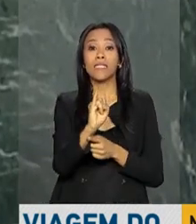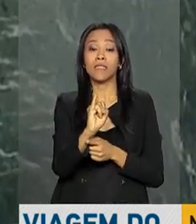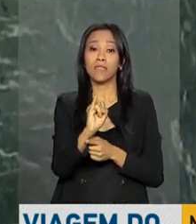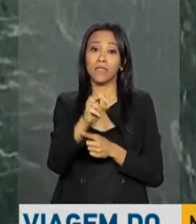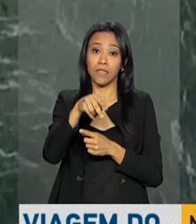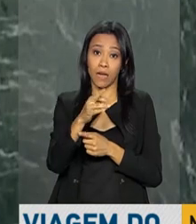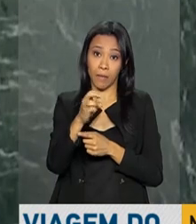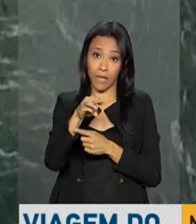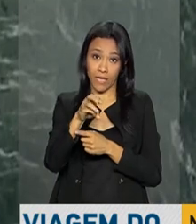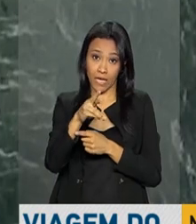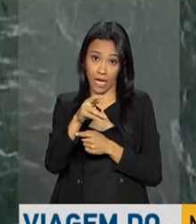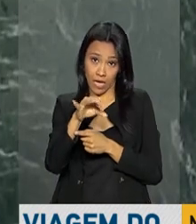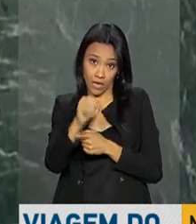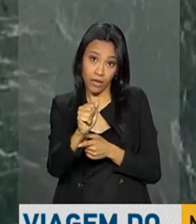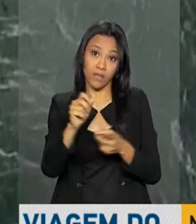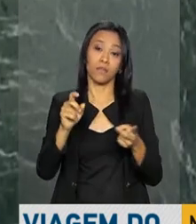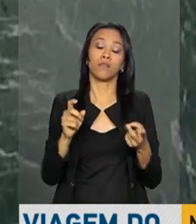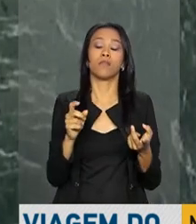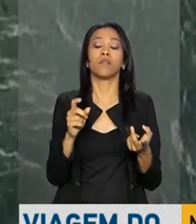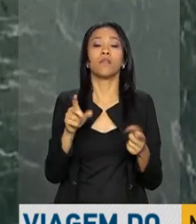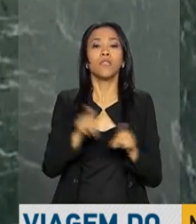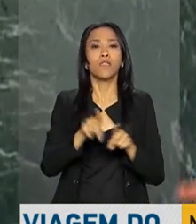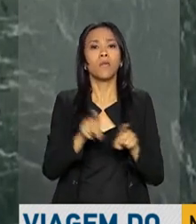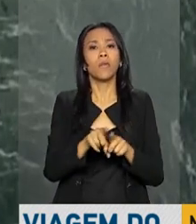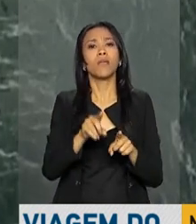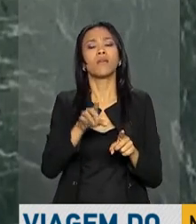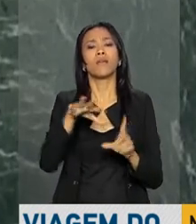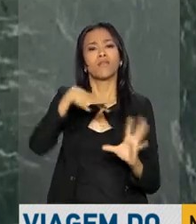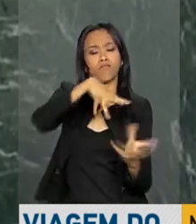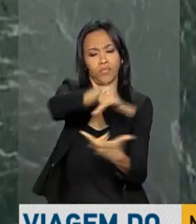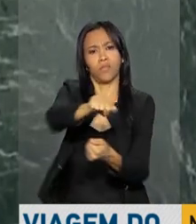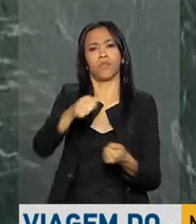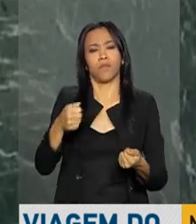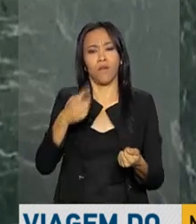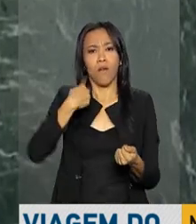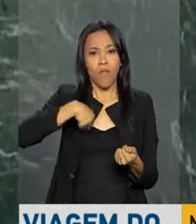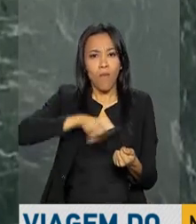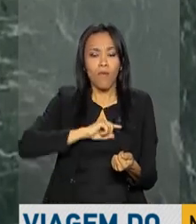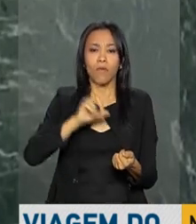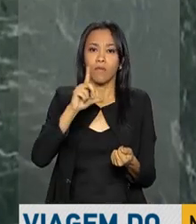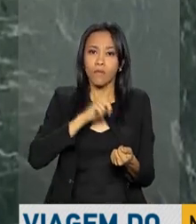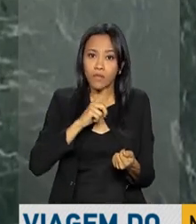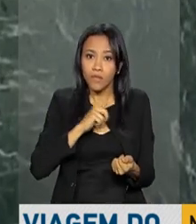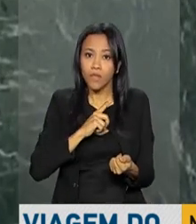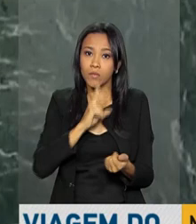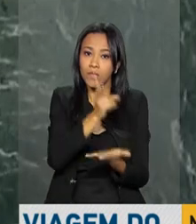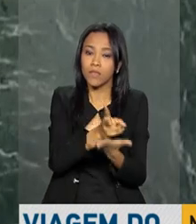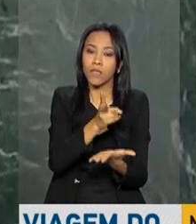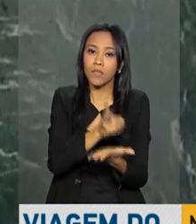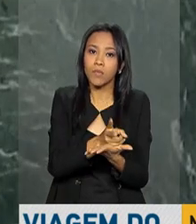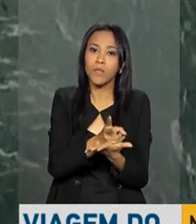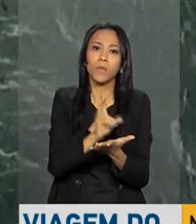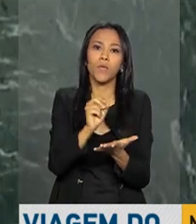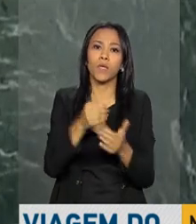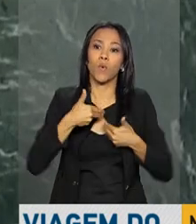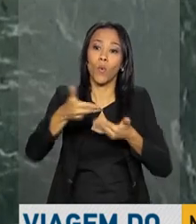Humanos, no Tribunal Penal Internacional. Estendemos convite permanente aos relatores independentes da